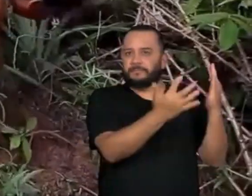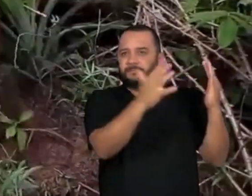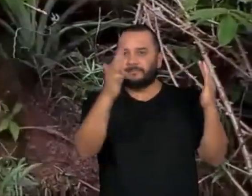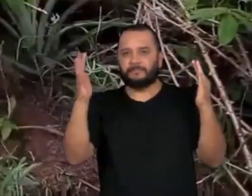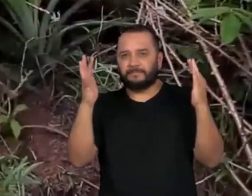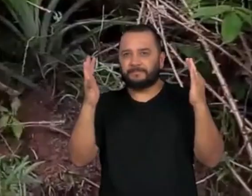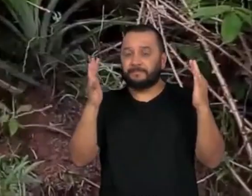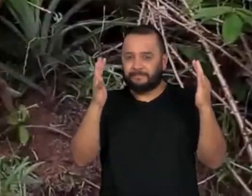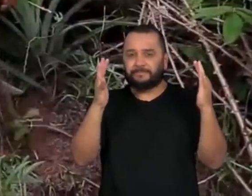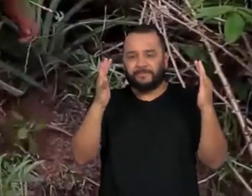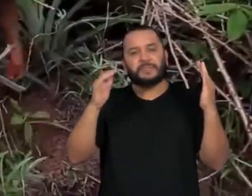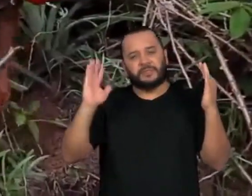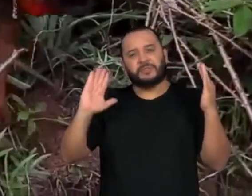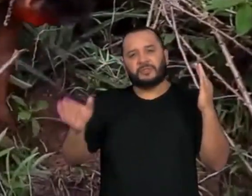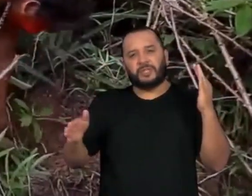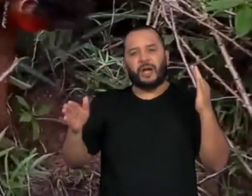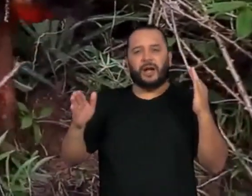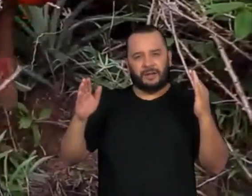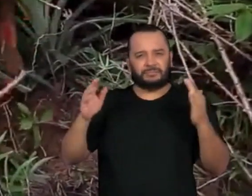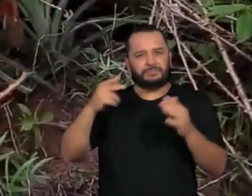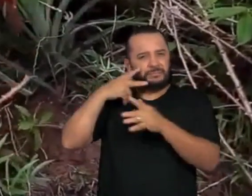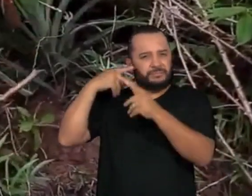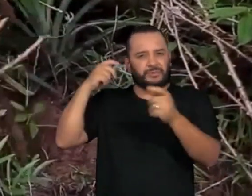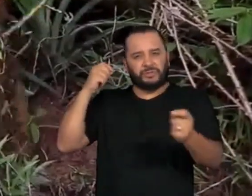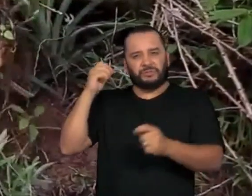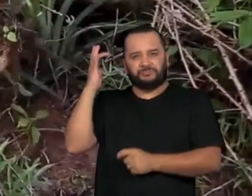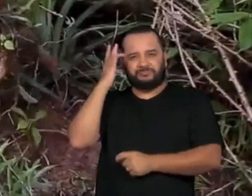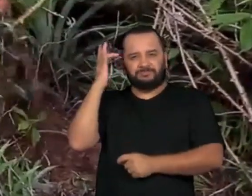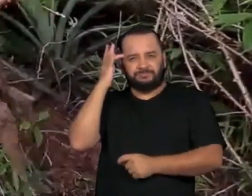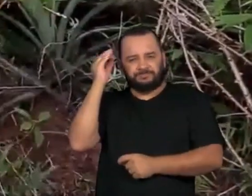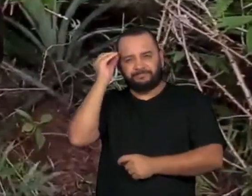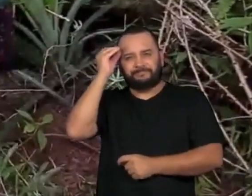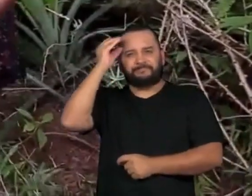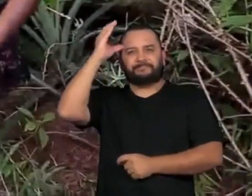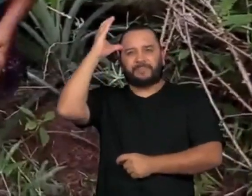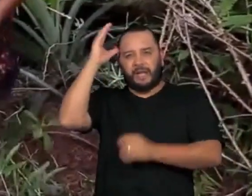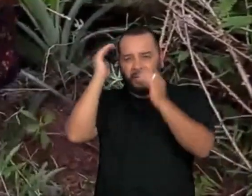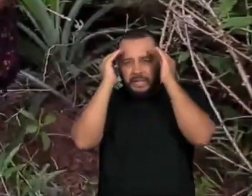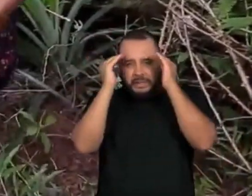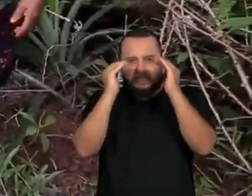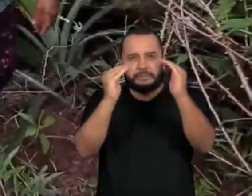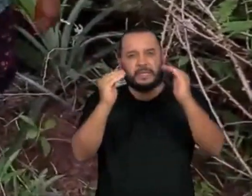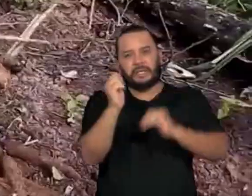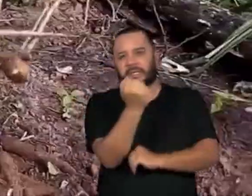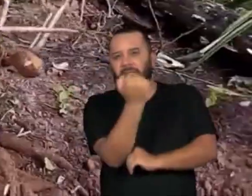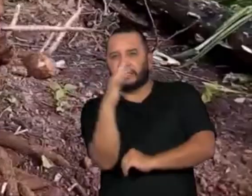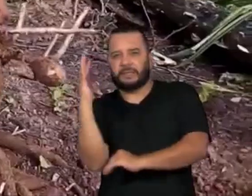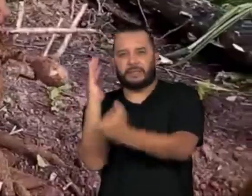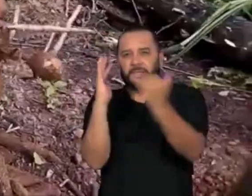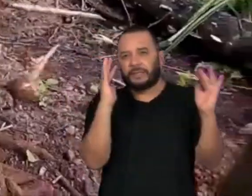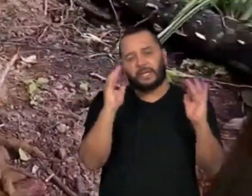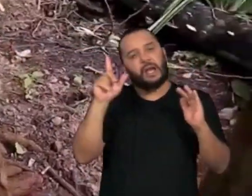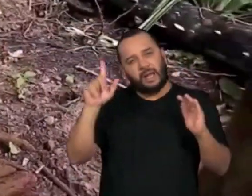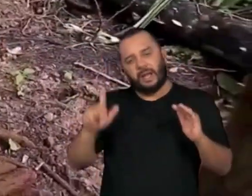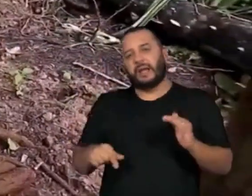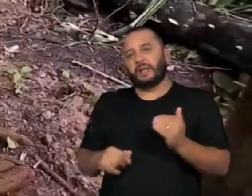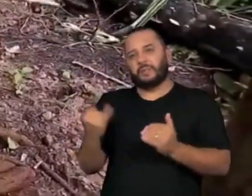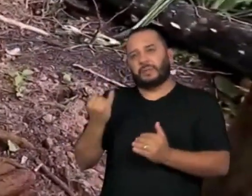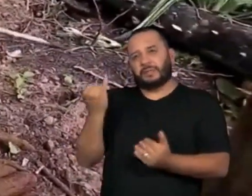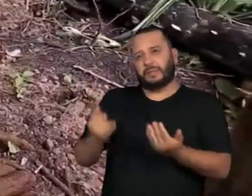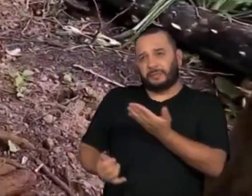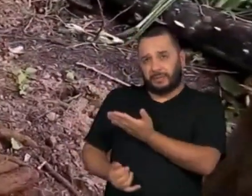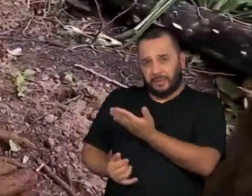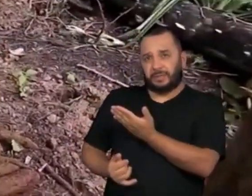relação sábia e respeitosa com a natureza é um patrimônio desses povos originários, uma